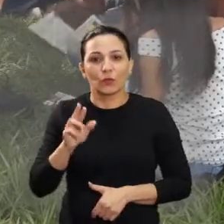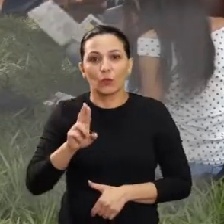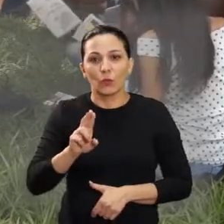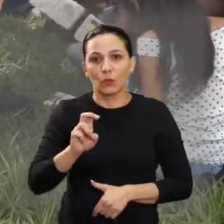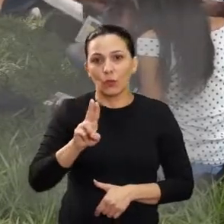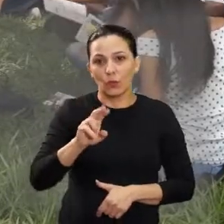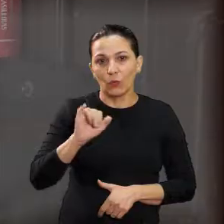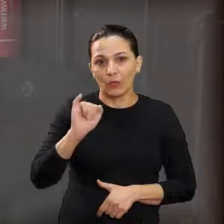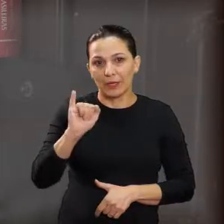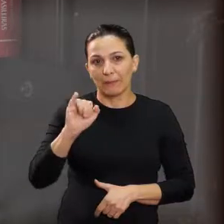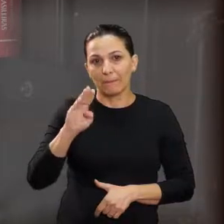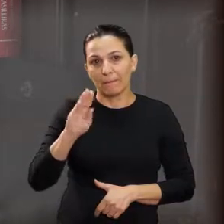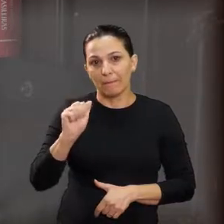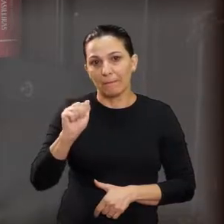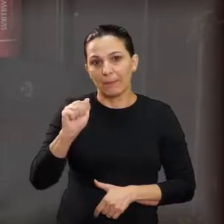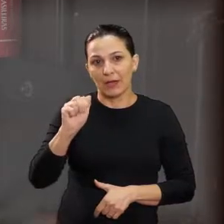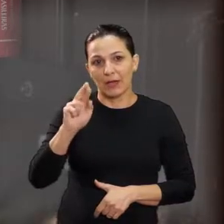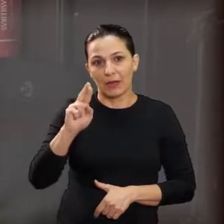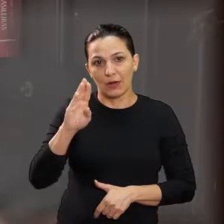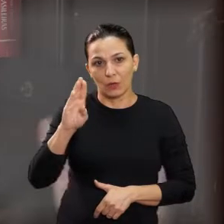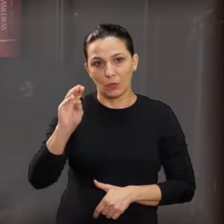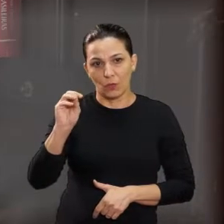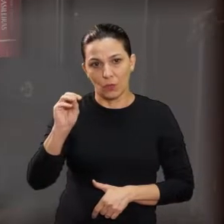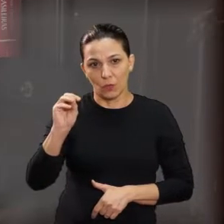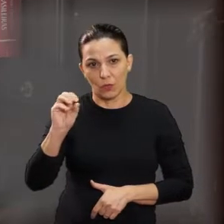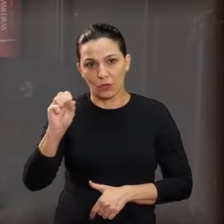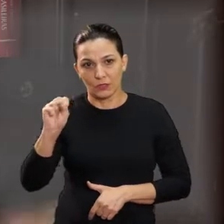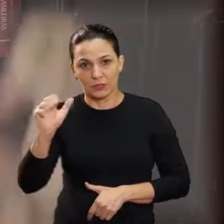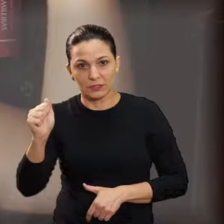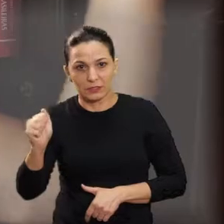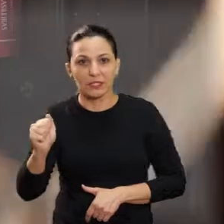lá na Fundação Rui Barbosa, que tinha alguma coisa da